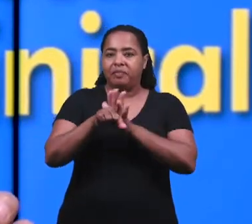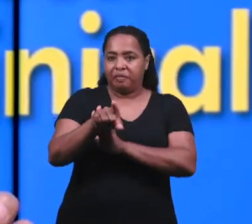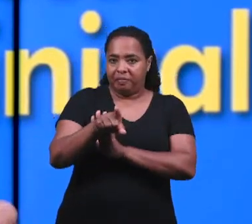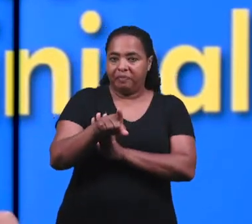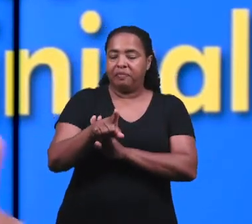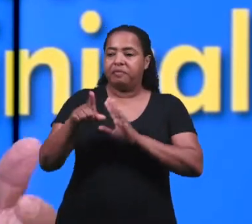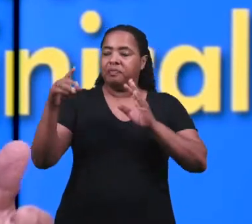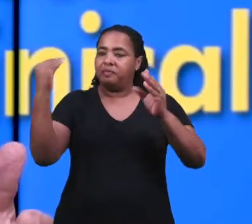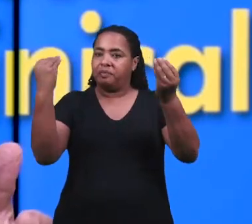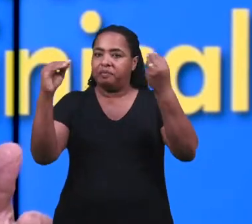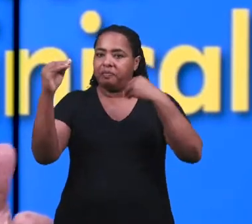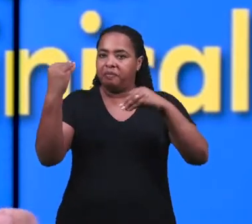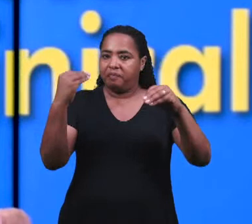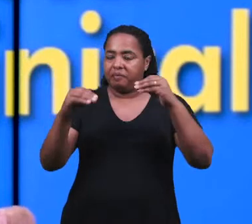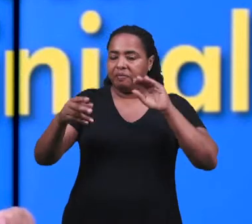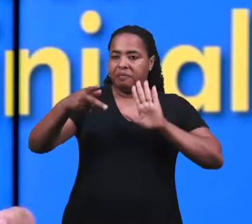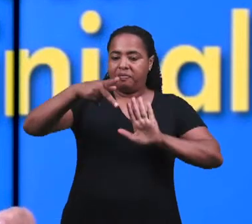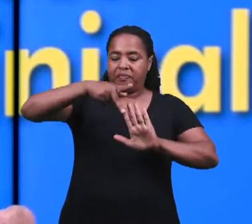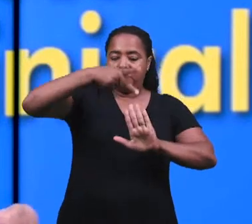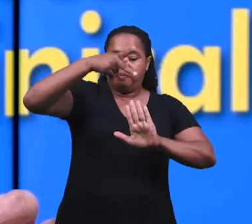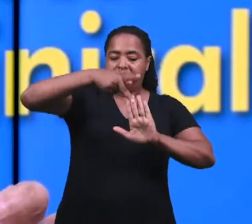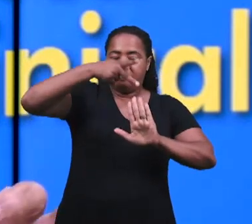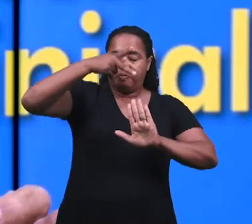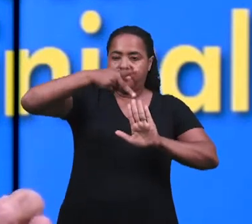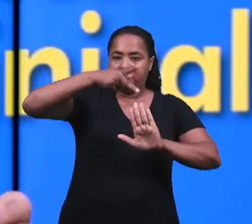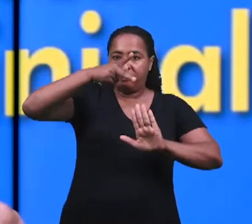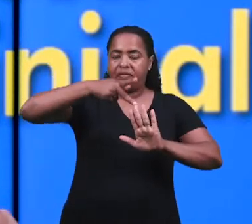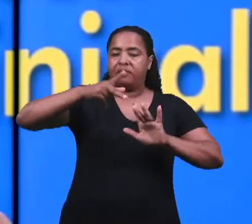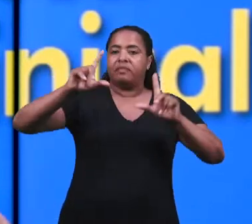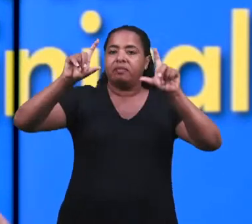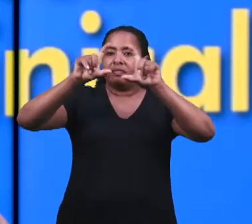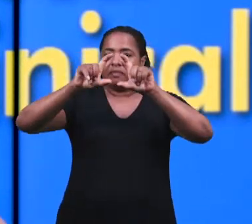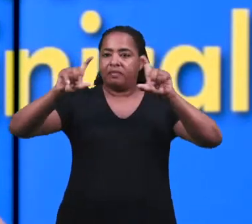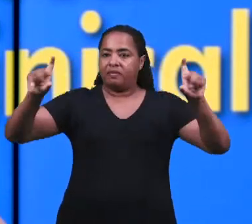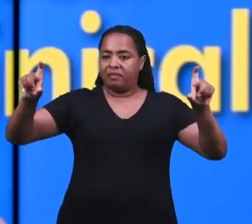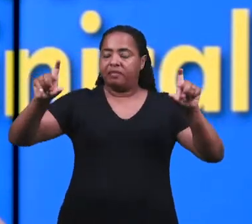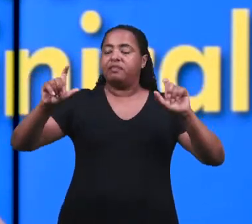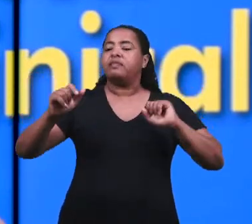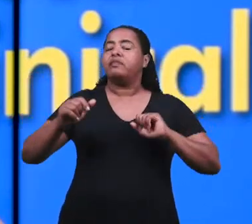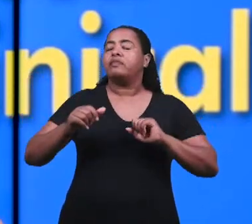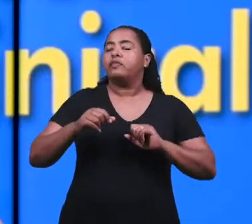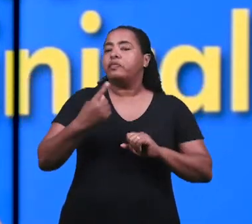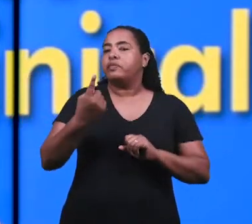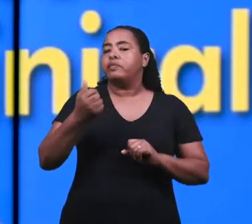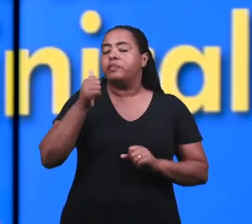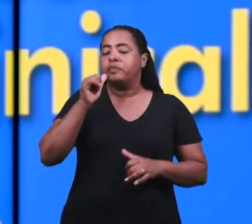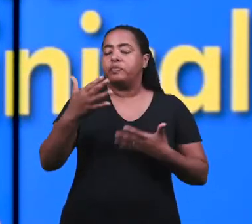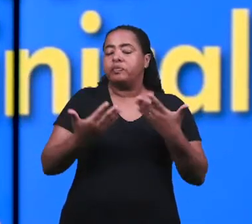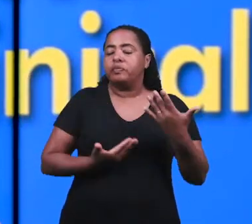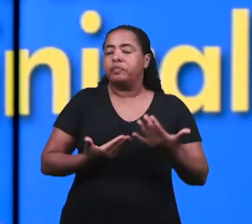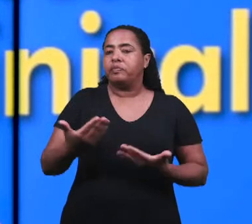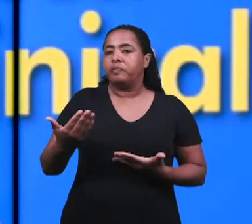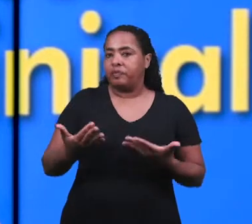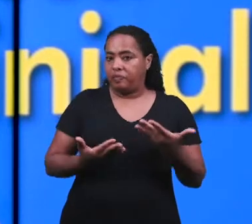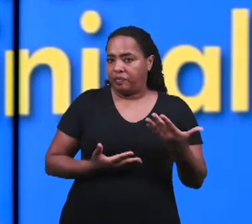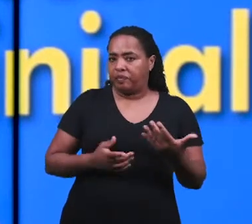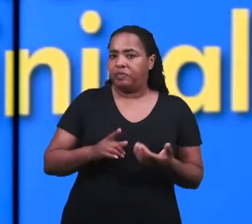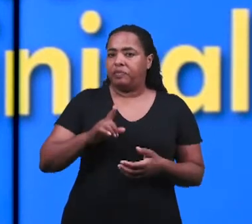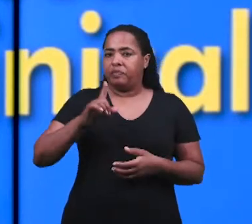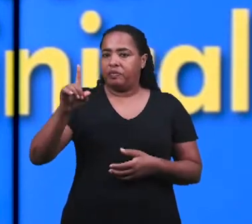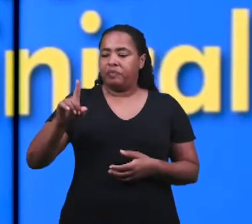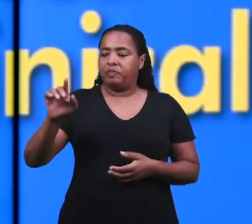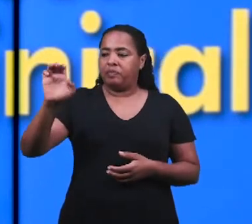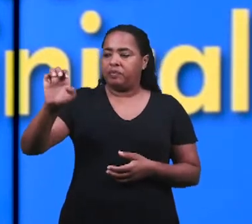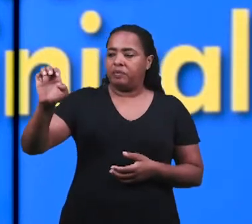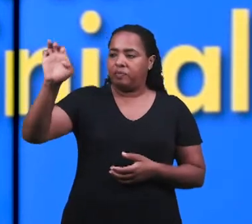que foi colocada, foi postada no nosso portal. Essa frase veio de uma das nossas irmãs da nossa igreja em